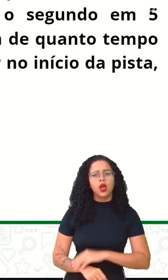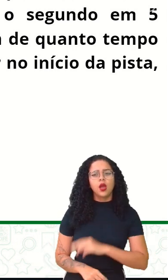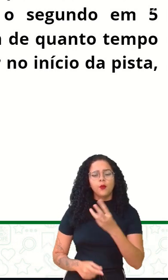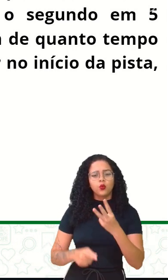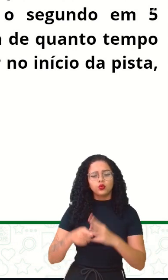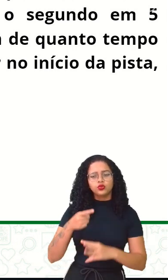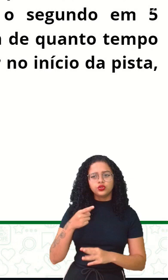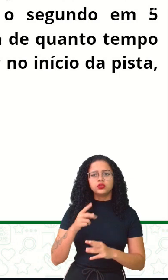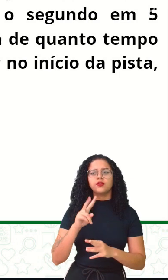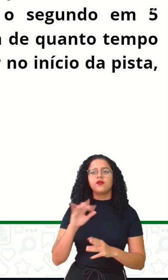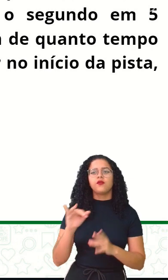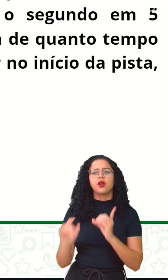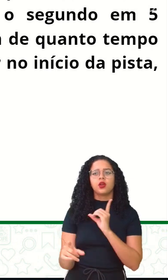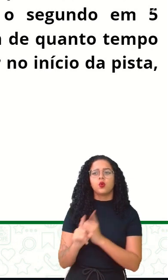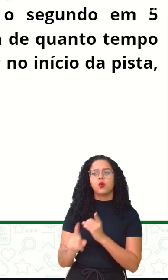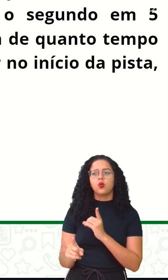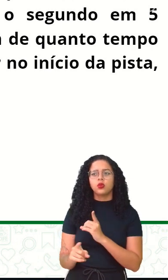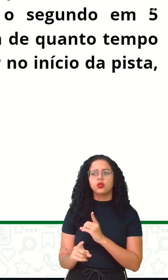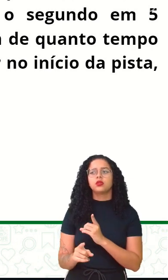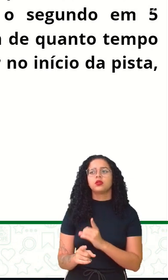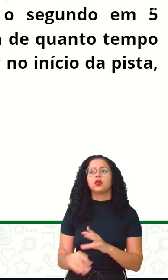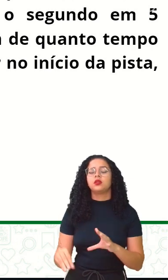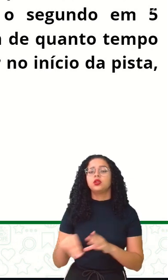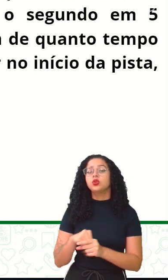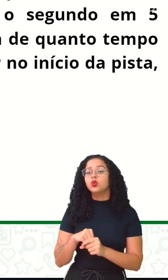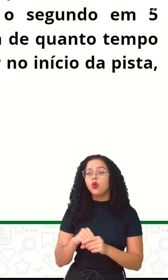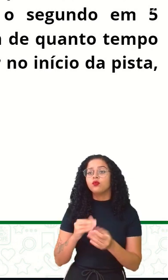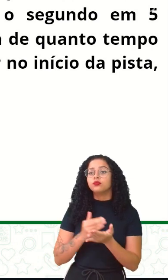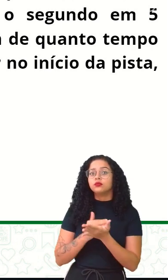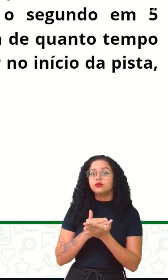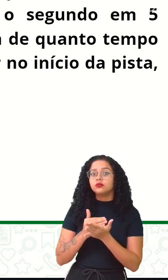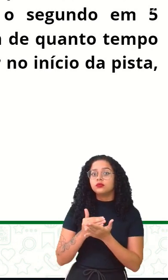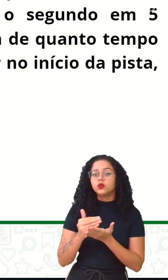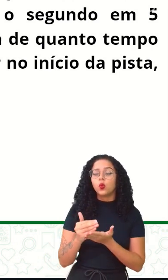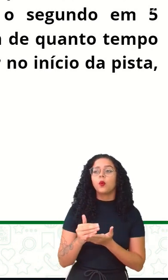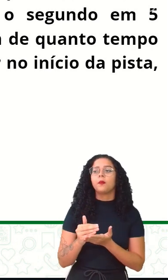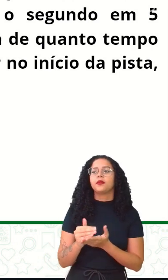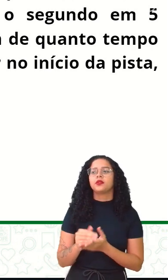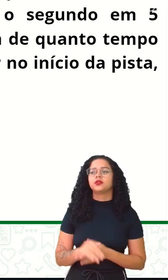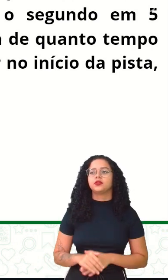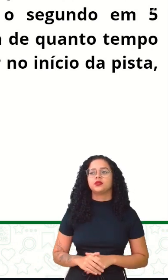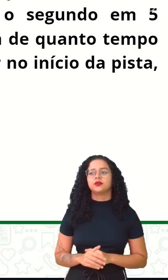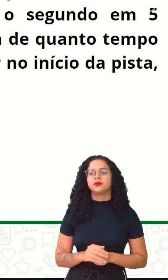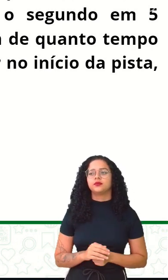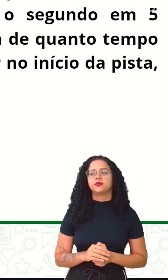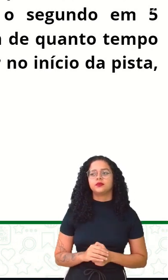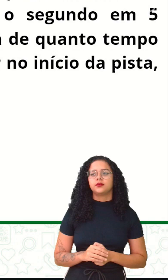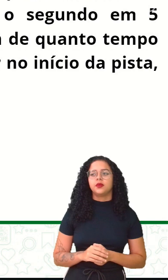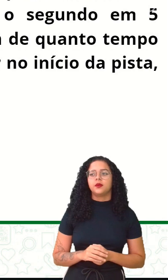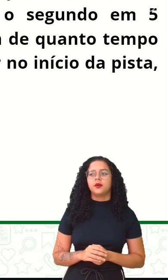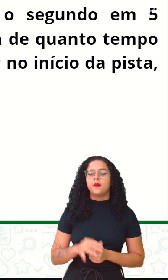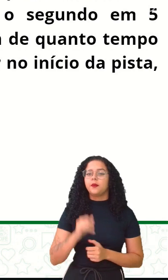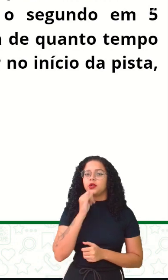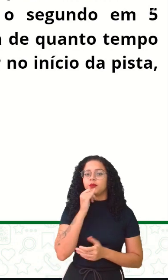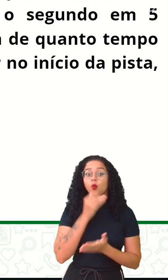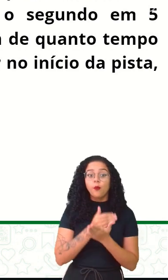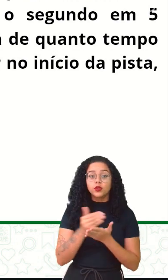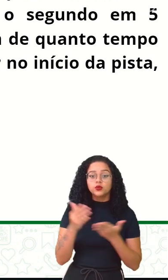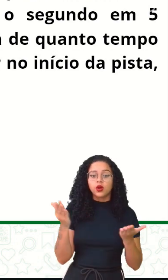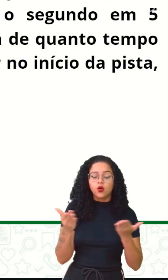vão encontrar aí na pista, no mesmo ponto que saiu inicialmente? Como se fosse dar a largada. Vou dar a largada